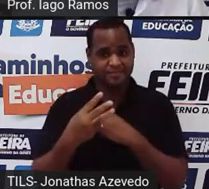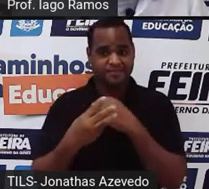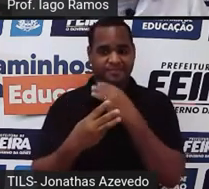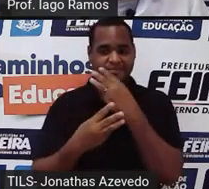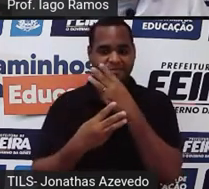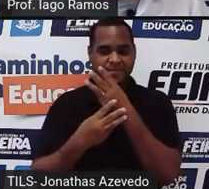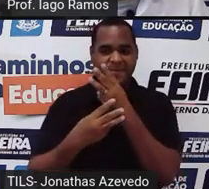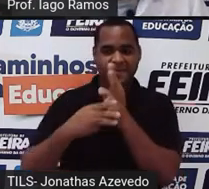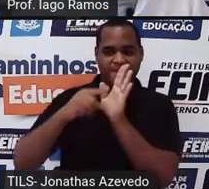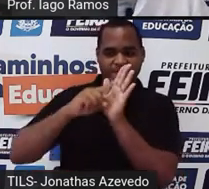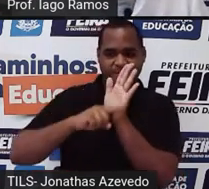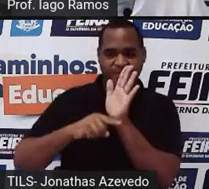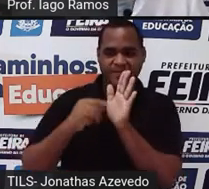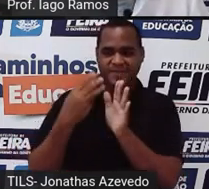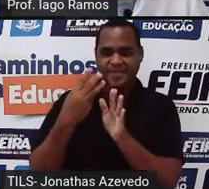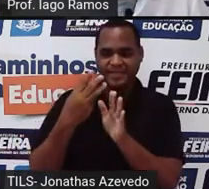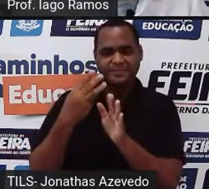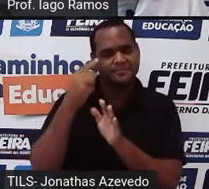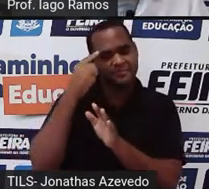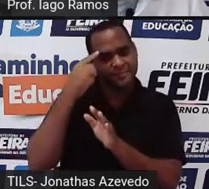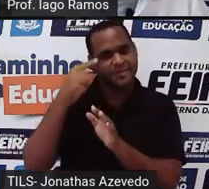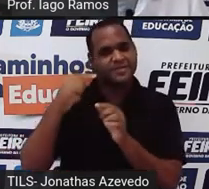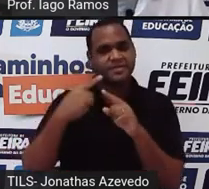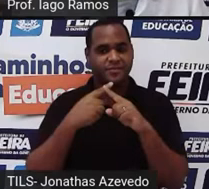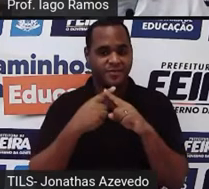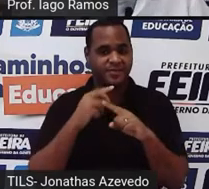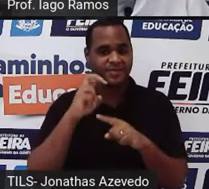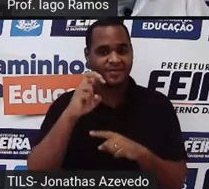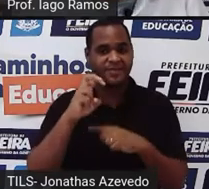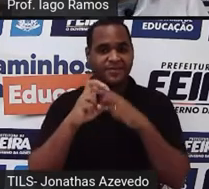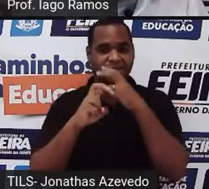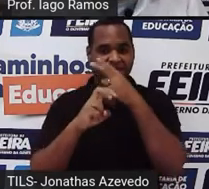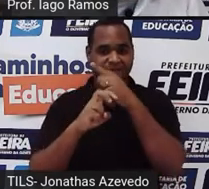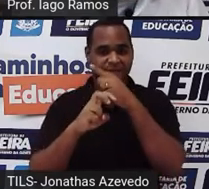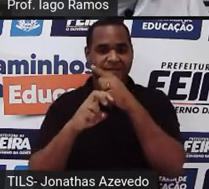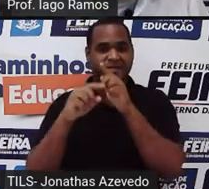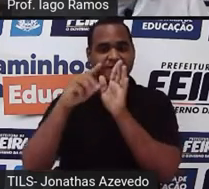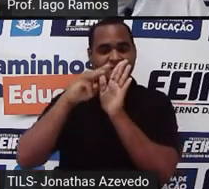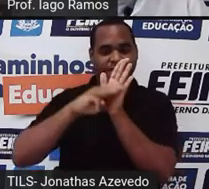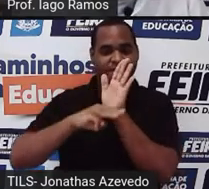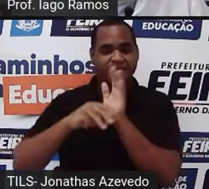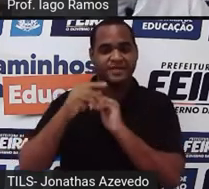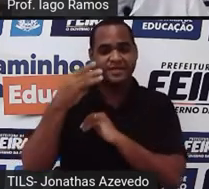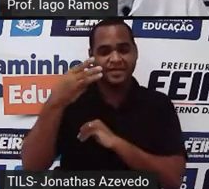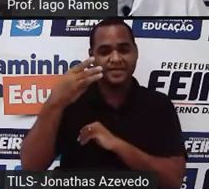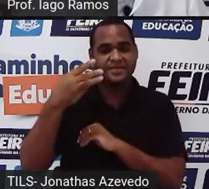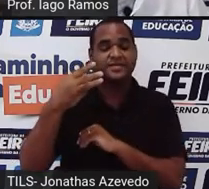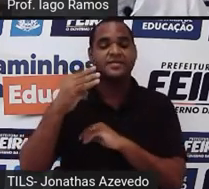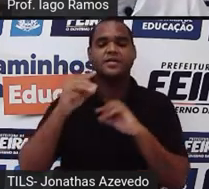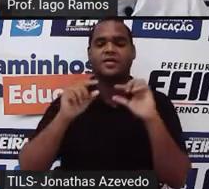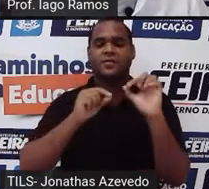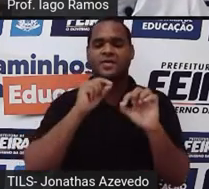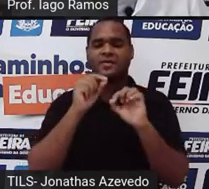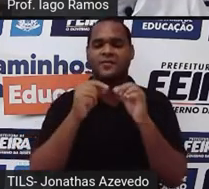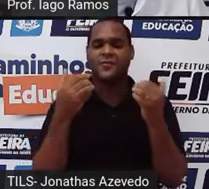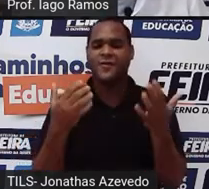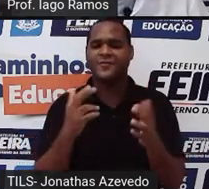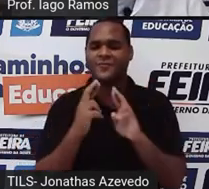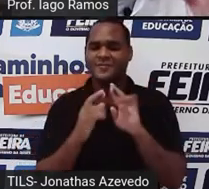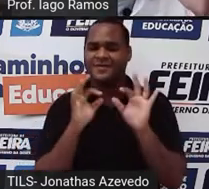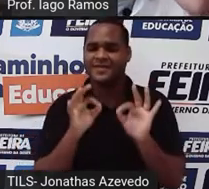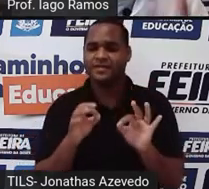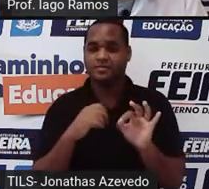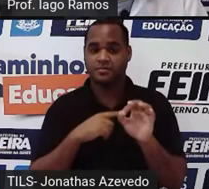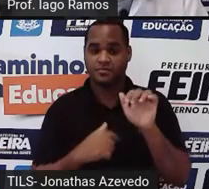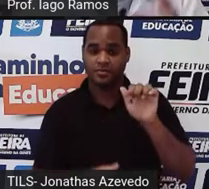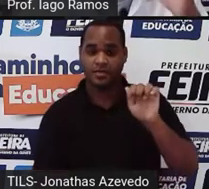3 negativo multiplicado por 5 elevado a 3 negativo, qual é o resultado correto para isso? É o que está